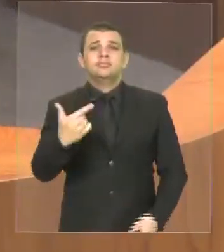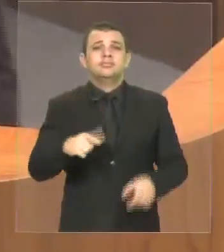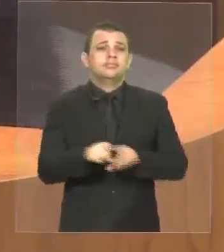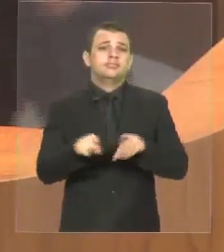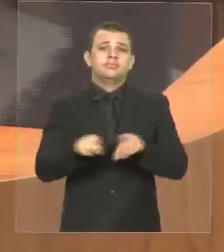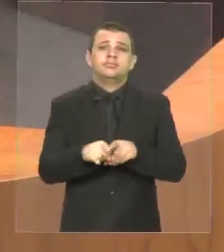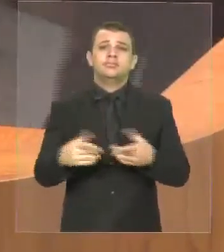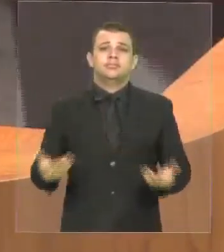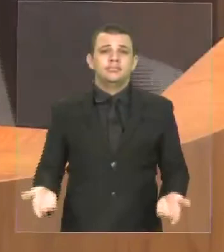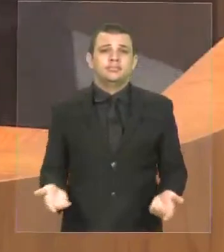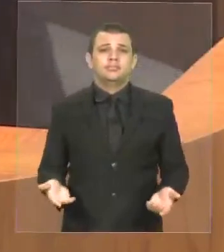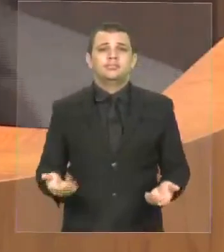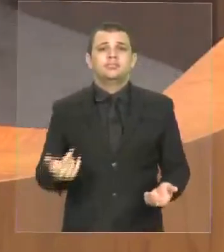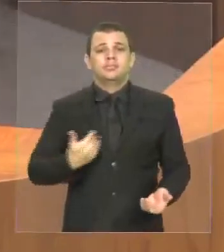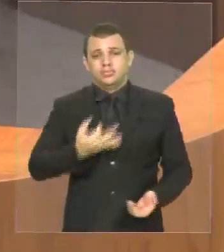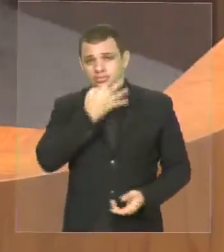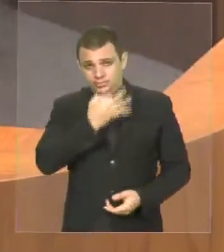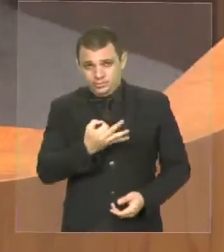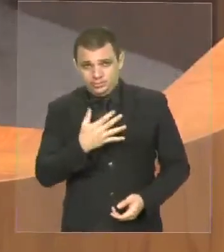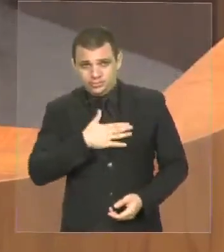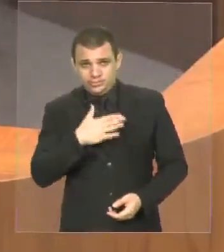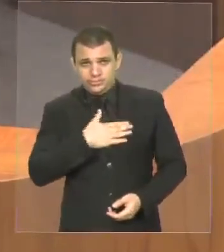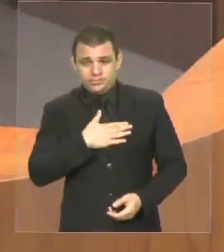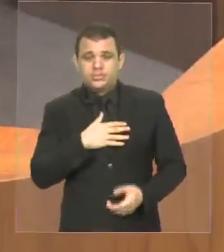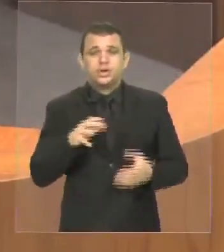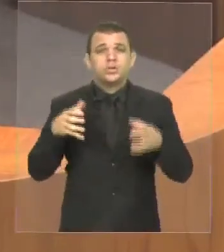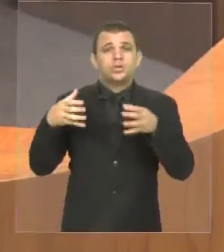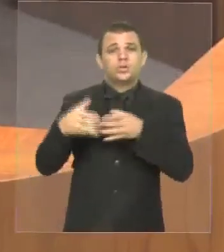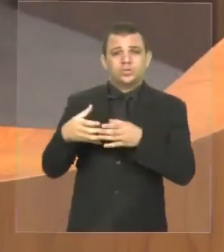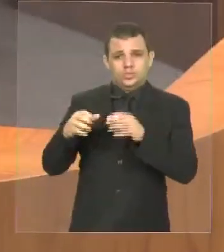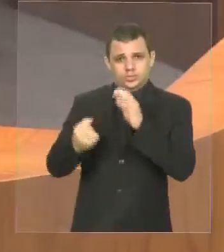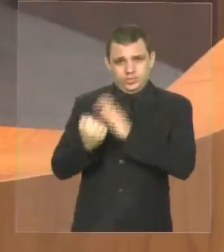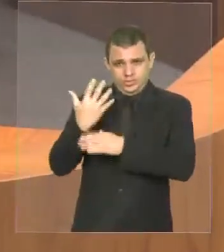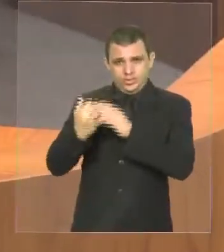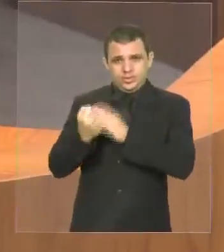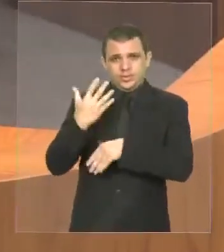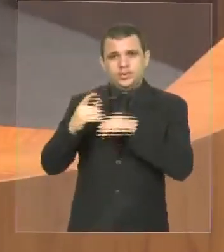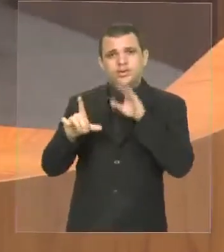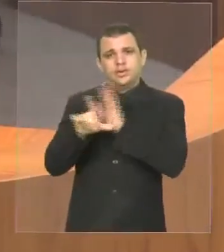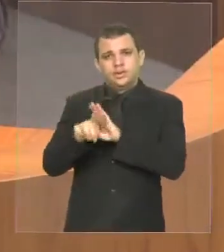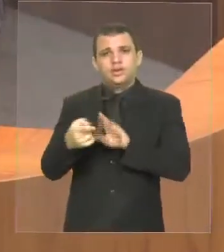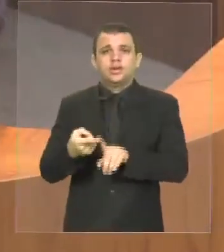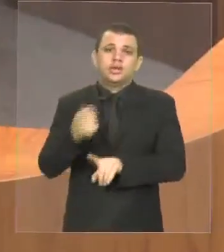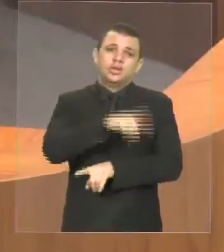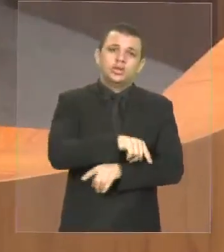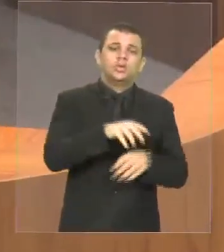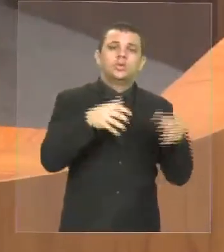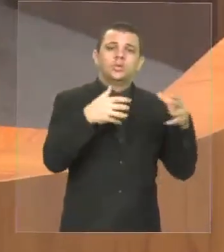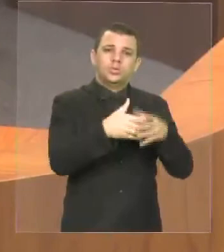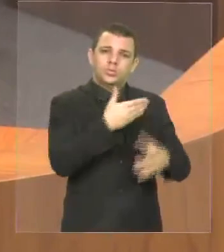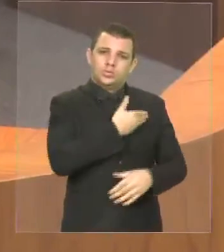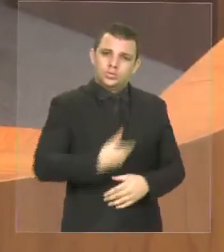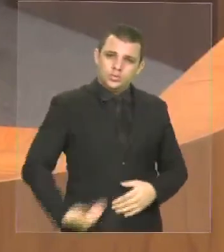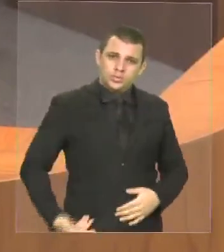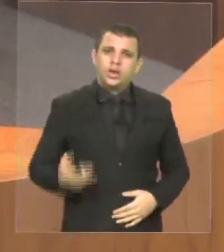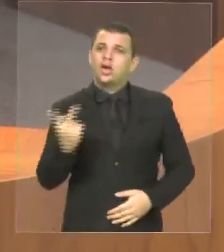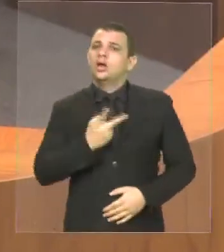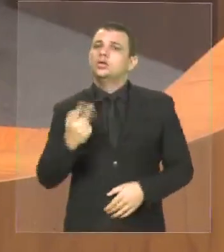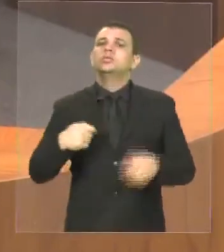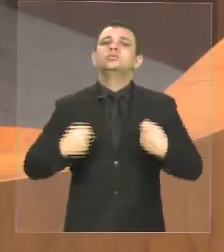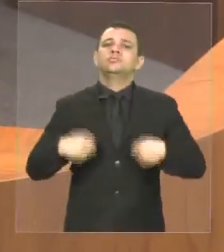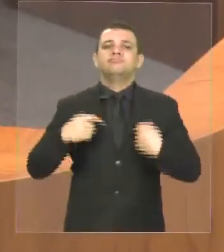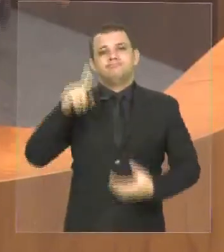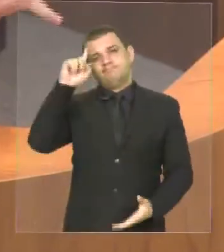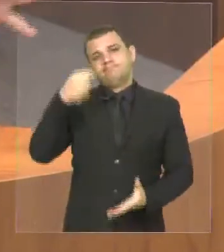sugestão é que o poder legislativo e o executivo têm que sentar e definir se